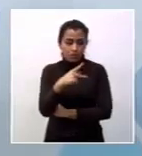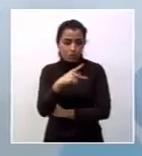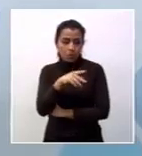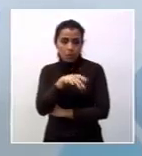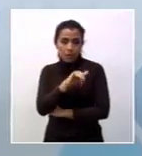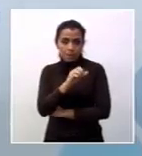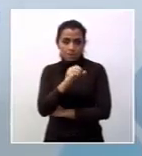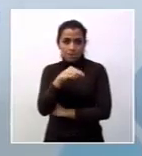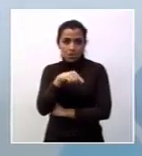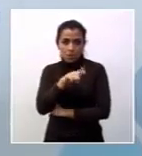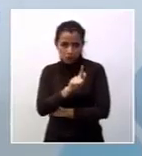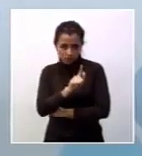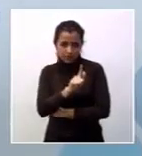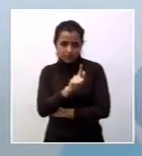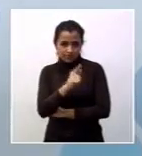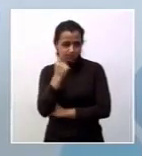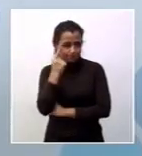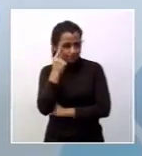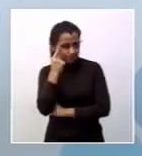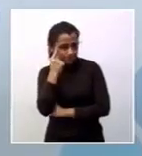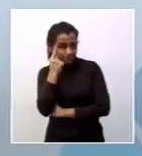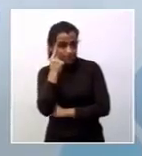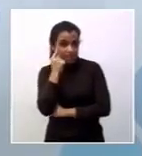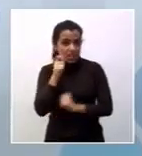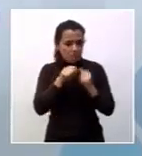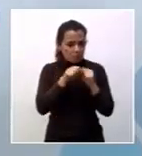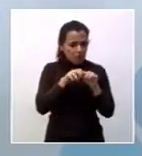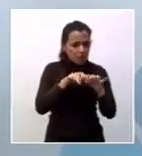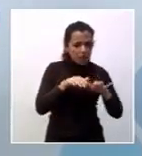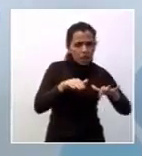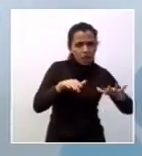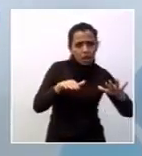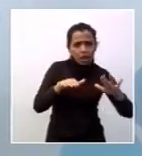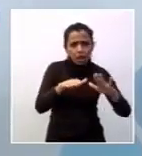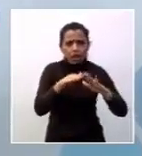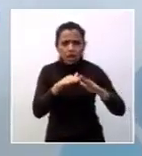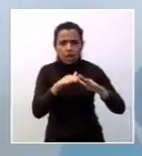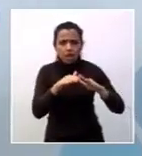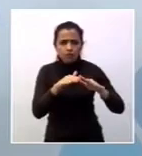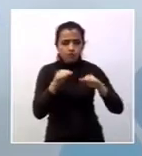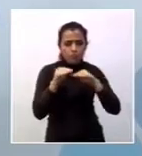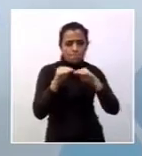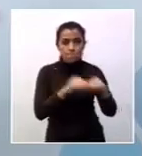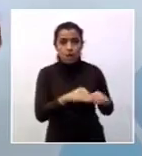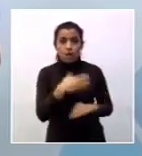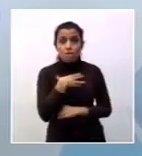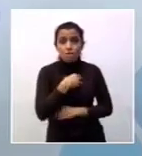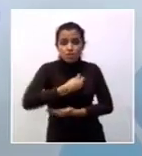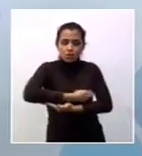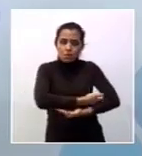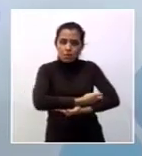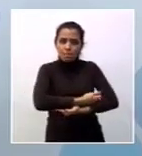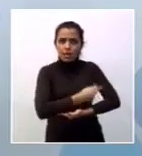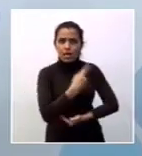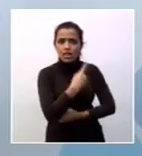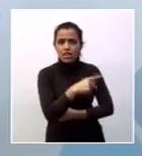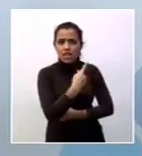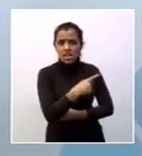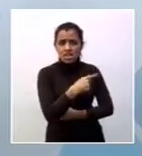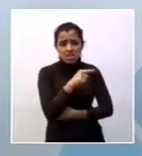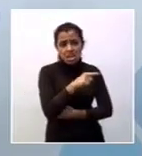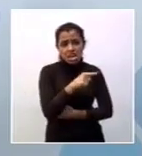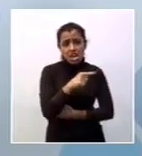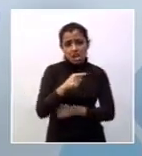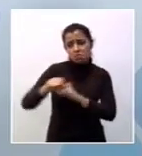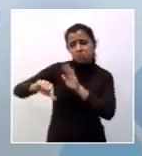começaram a espalhar um monte de notícias e falar do filho dele, e ele deixou claro que ele vai processar essas pessoas, ou como vocês também podem, é que muitas vezes